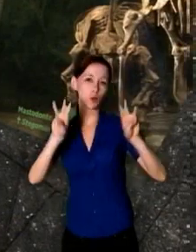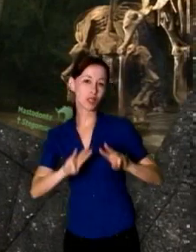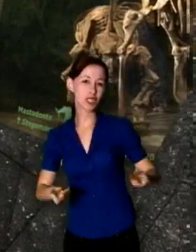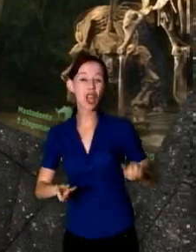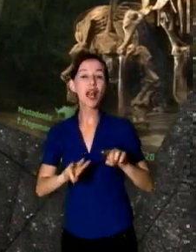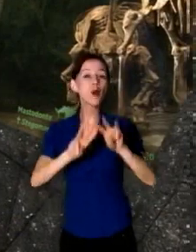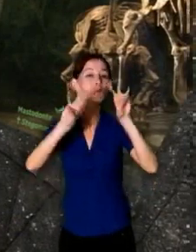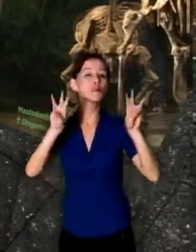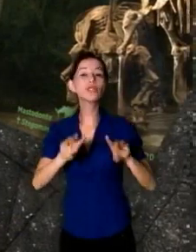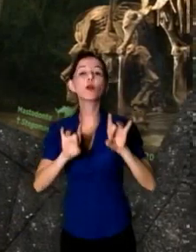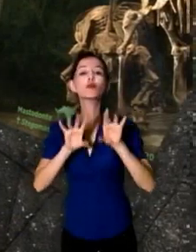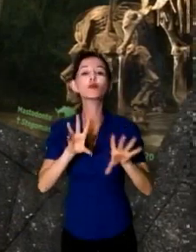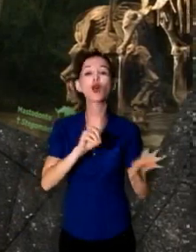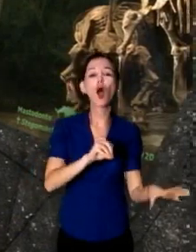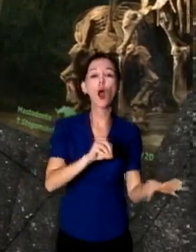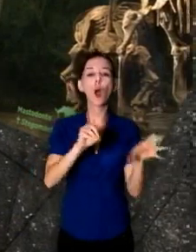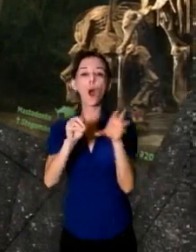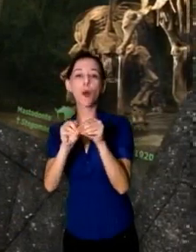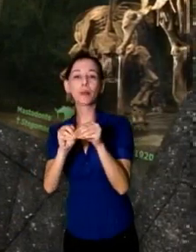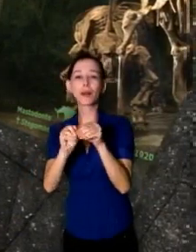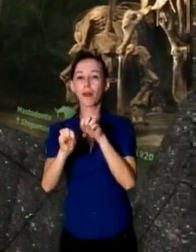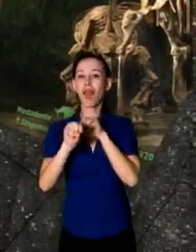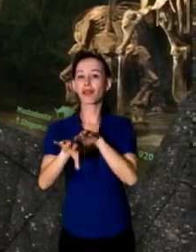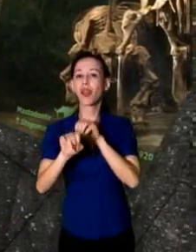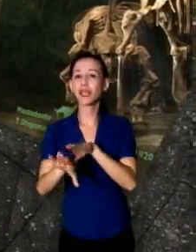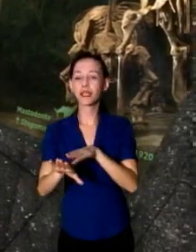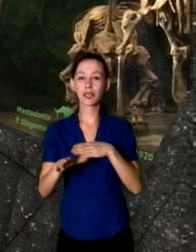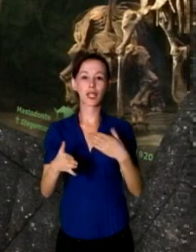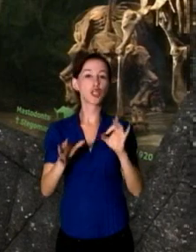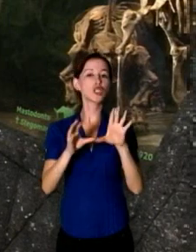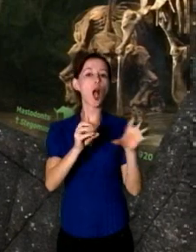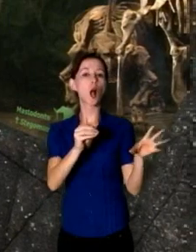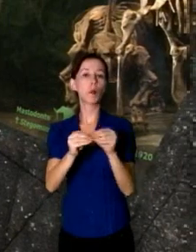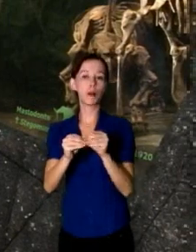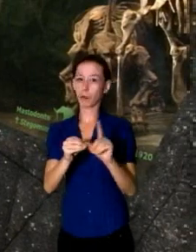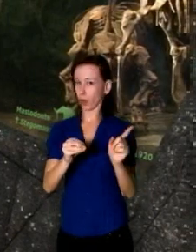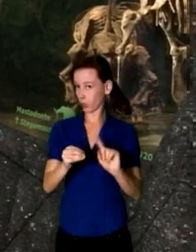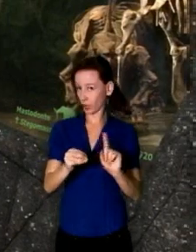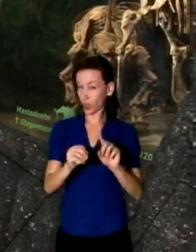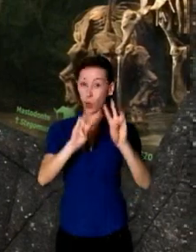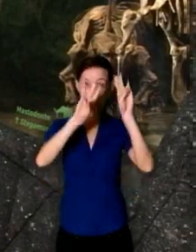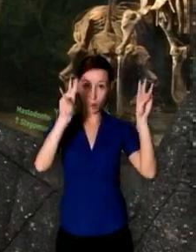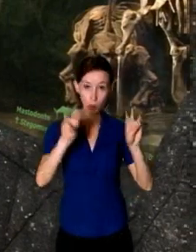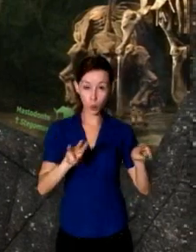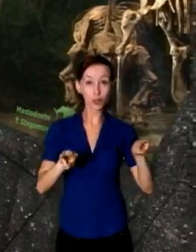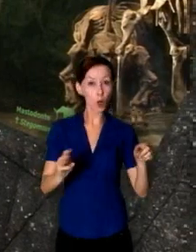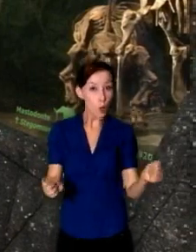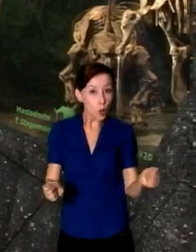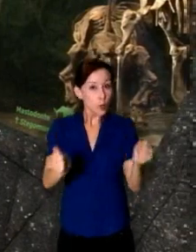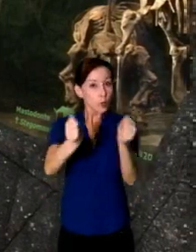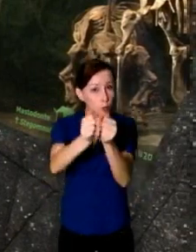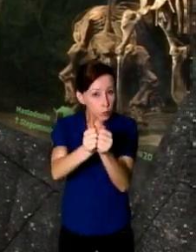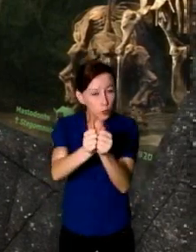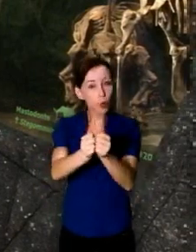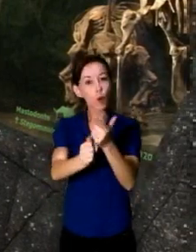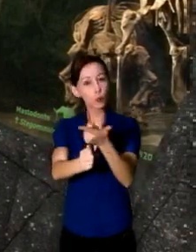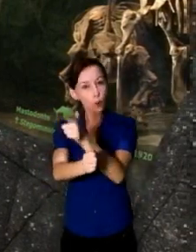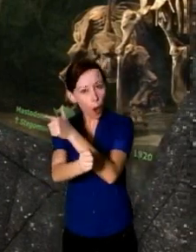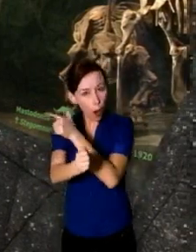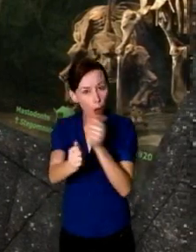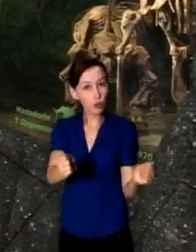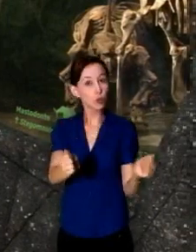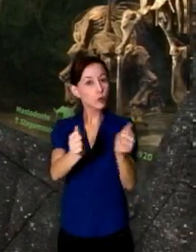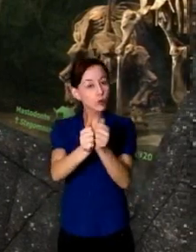só um complemento de ensino, né, um complemento. Ele é, ao lado de outras ferramentas,